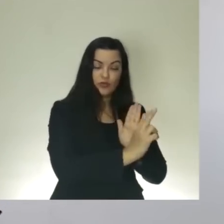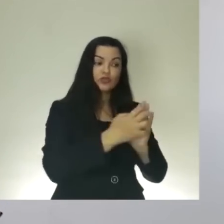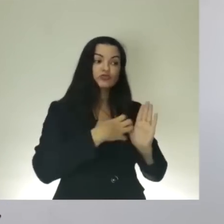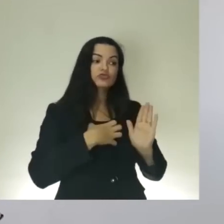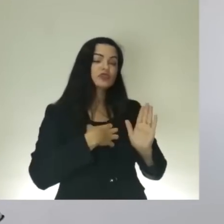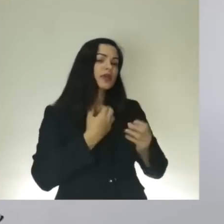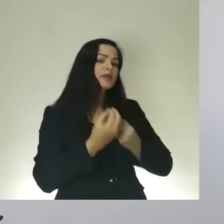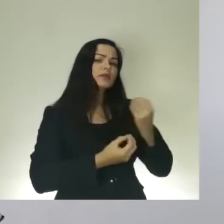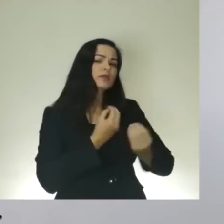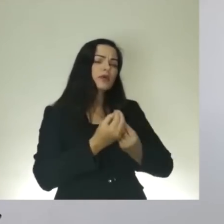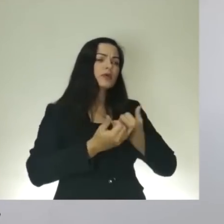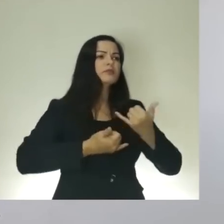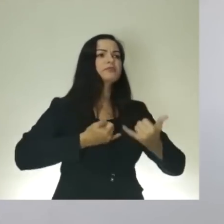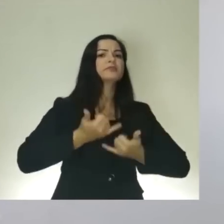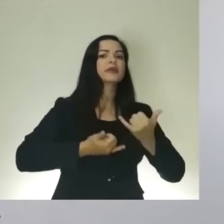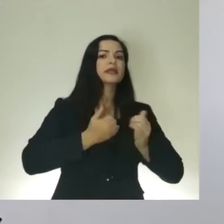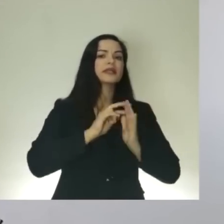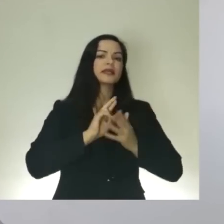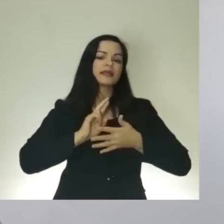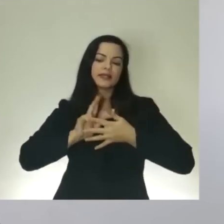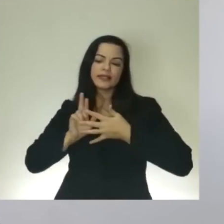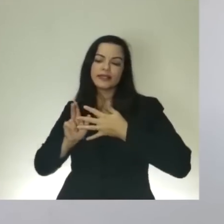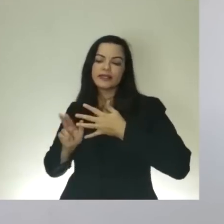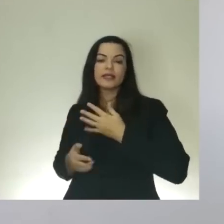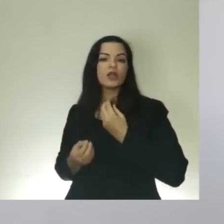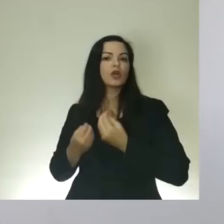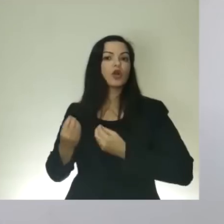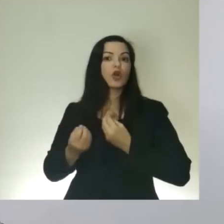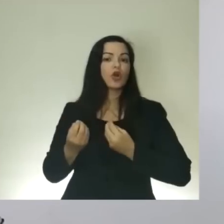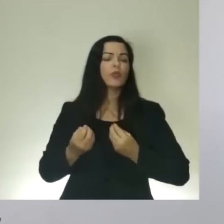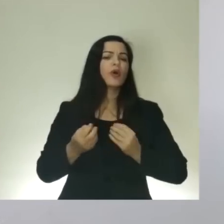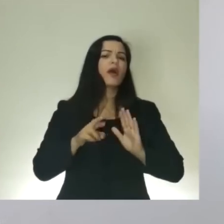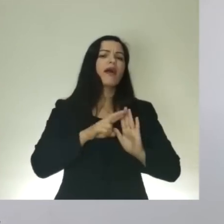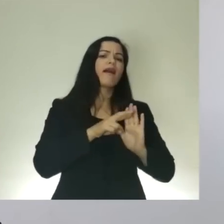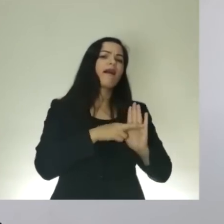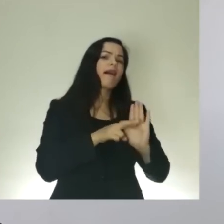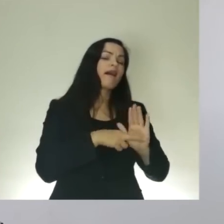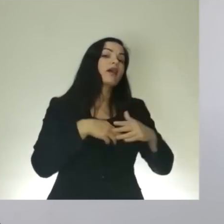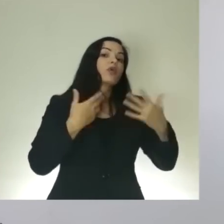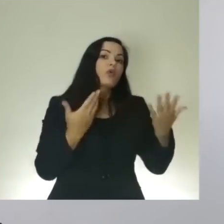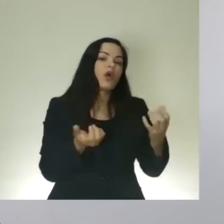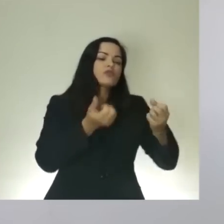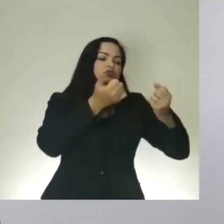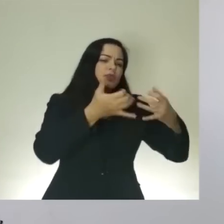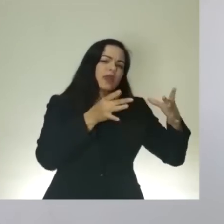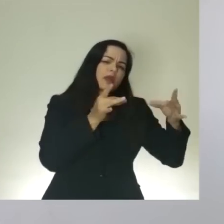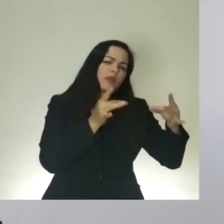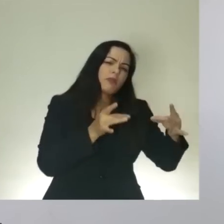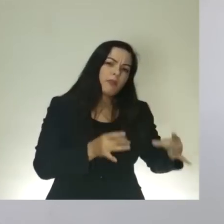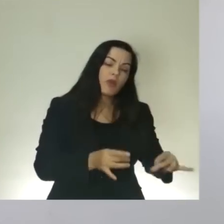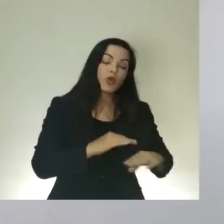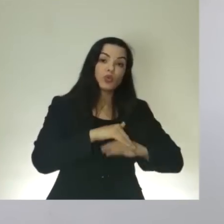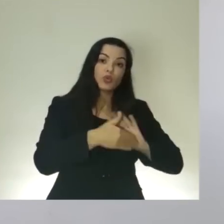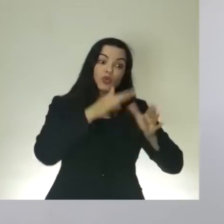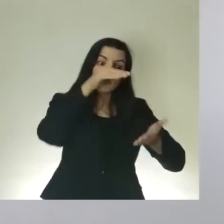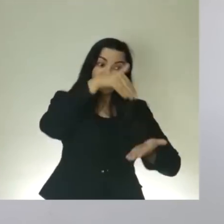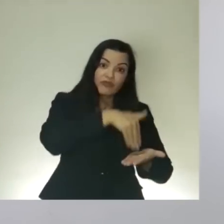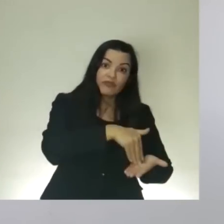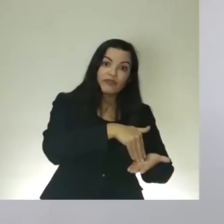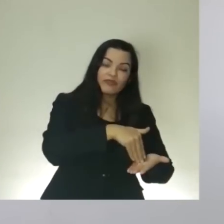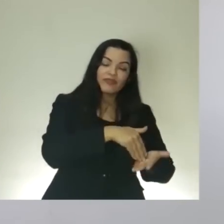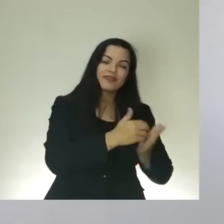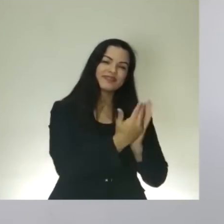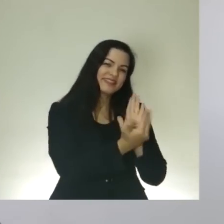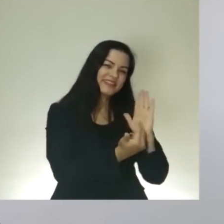a maneira que nós brincamos, as características dessa brincadeira, se ela possui alguma regra, explica direitinho e